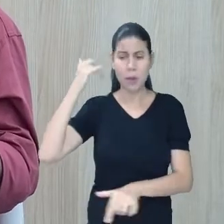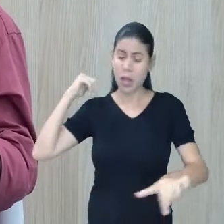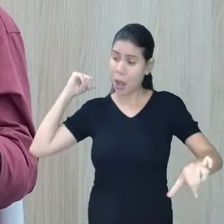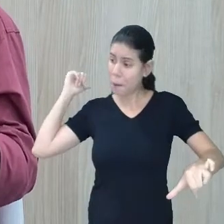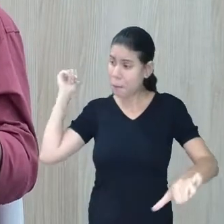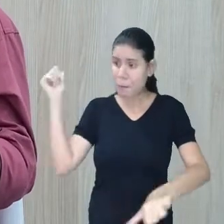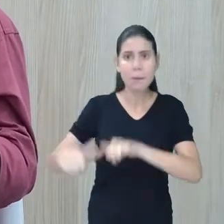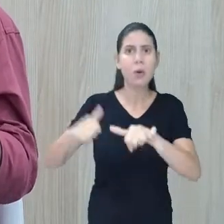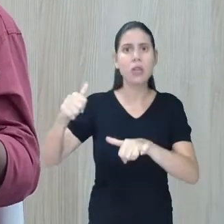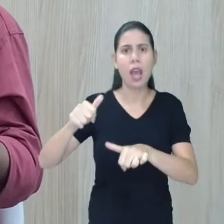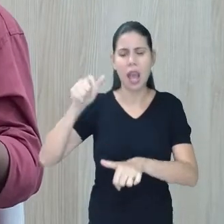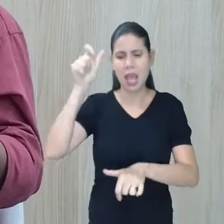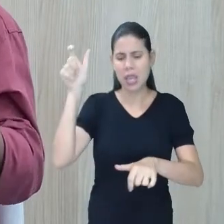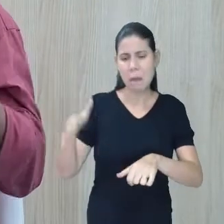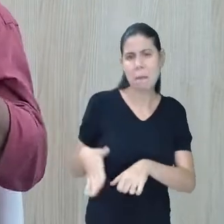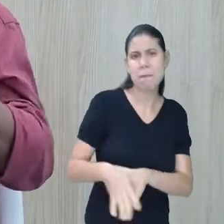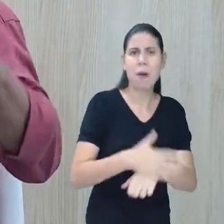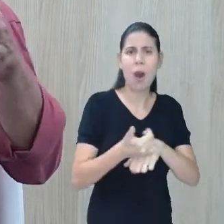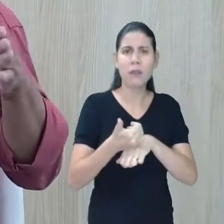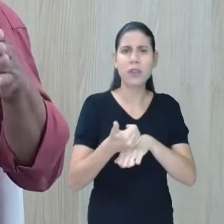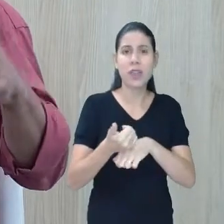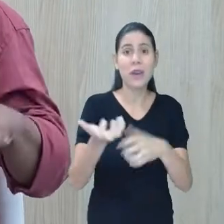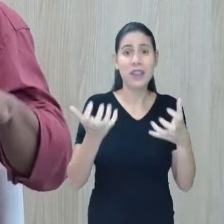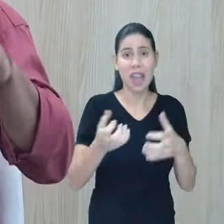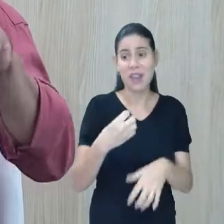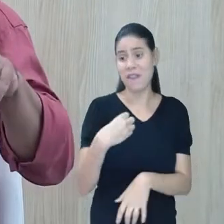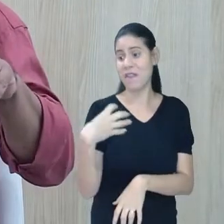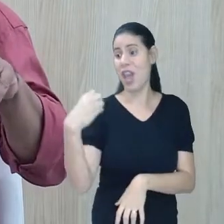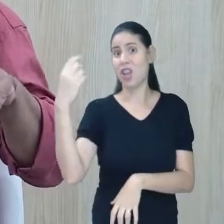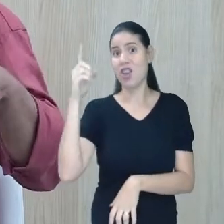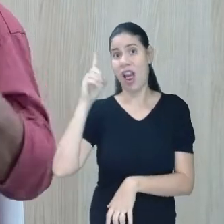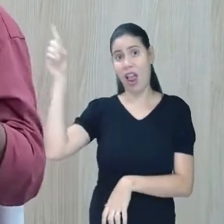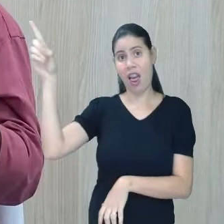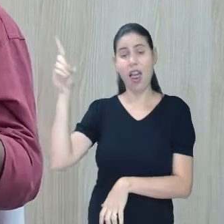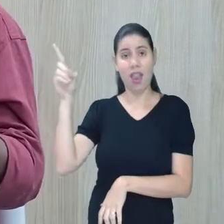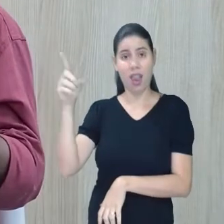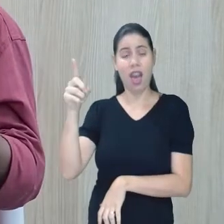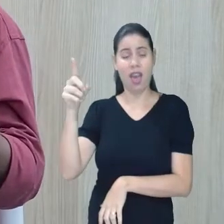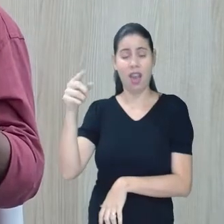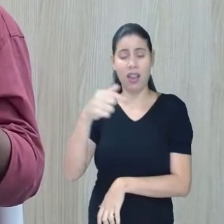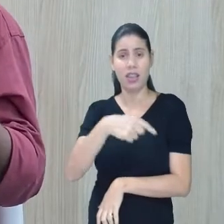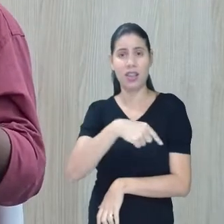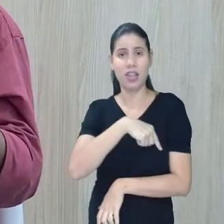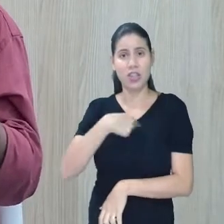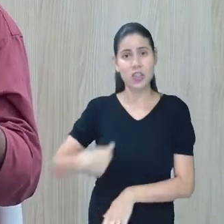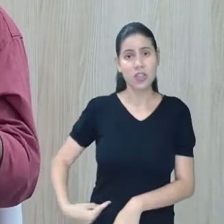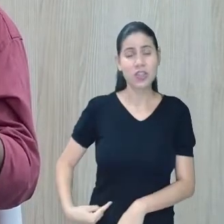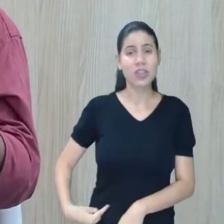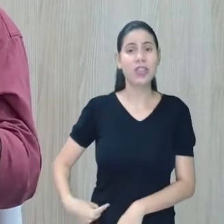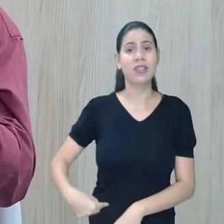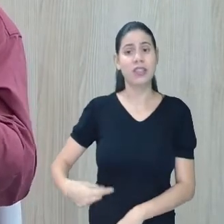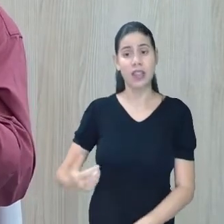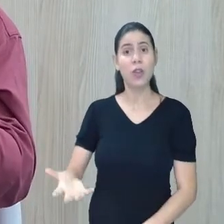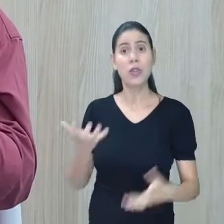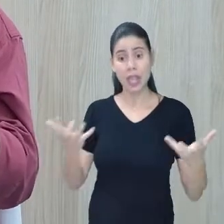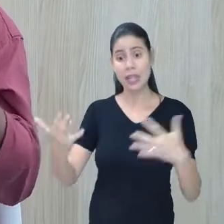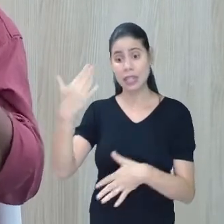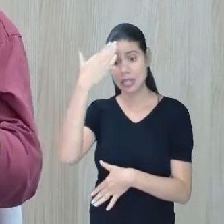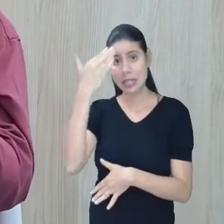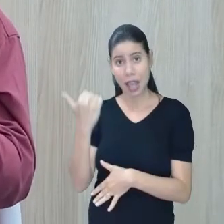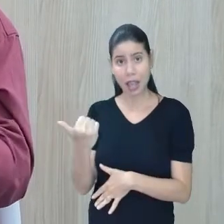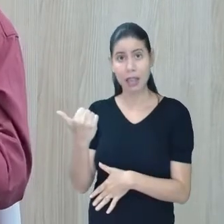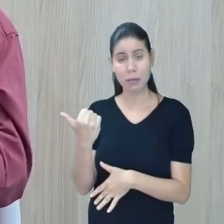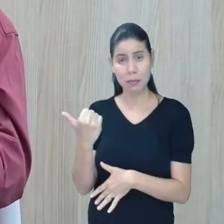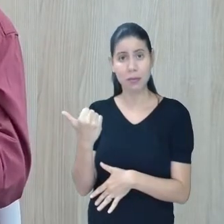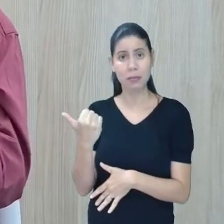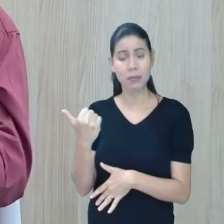meninos nos músicos profissionais. Eu quero que eles viajem para a China e lá botam a partitura e eles saibam música. Quero ensinar música, quero impactar de fato, mudar,